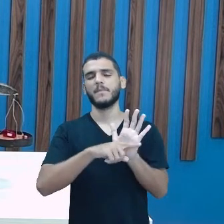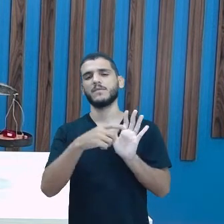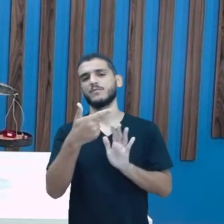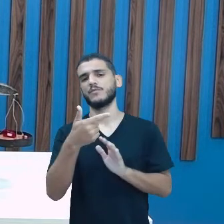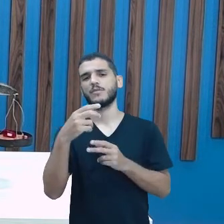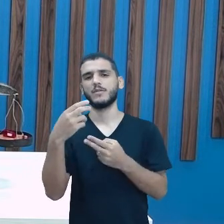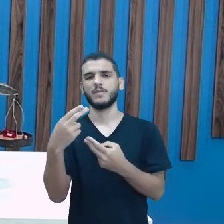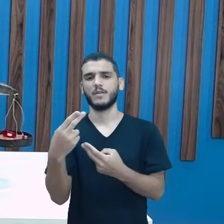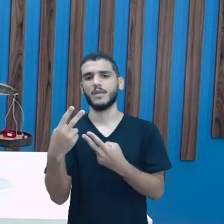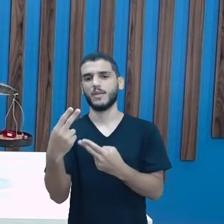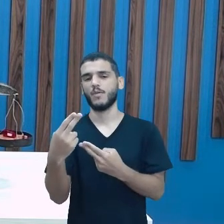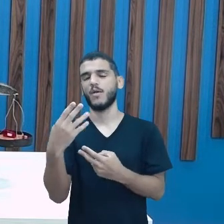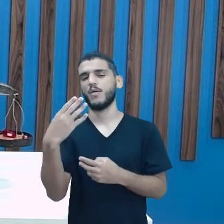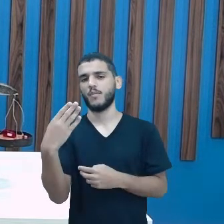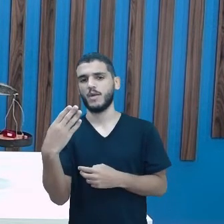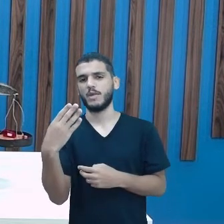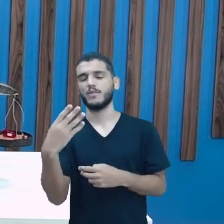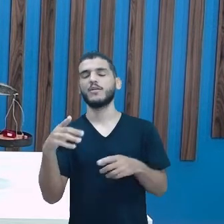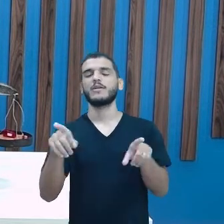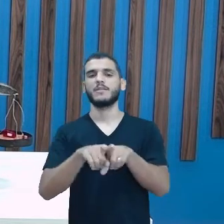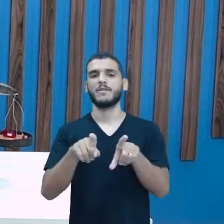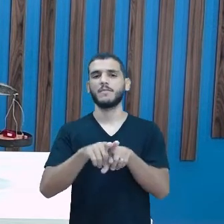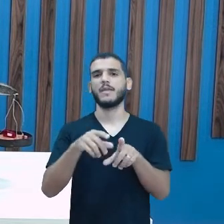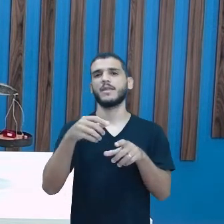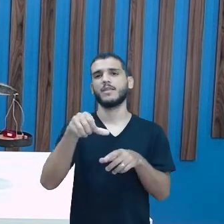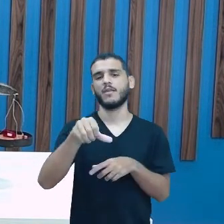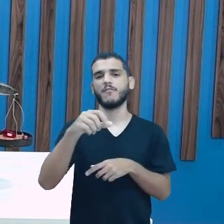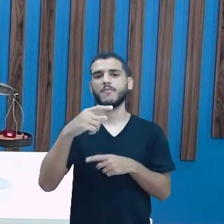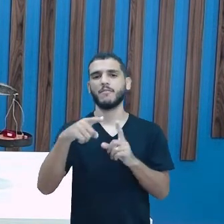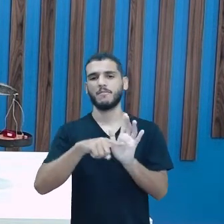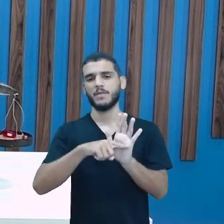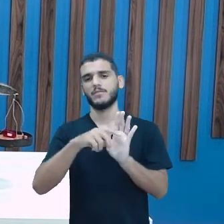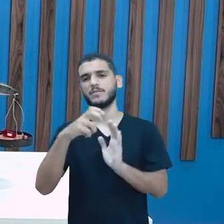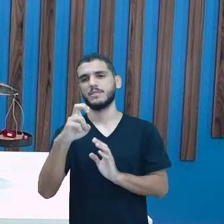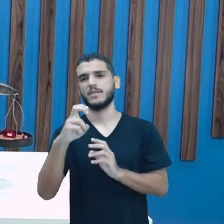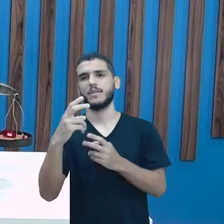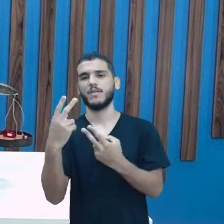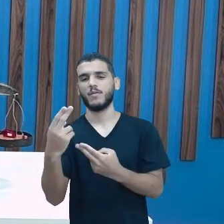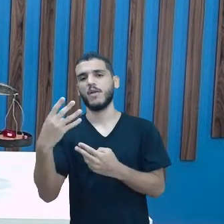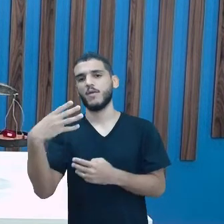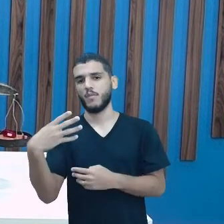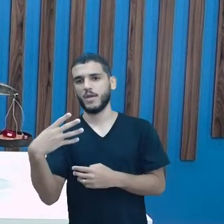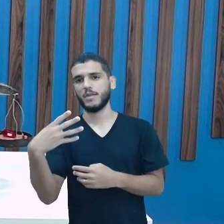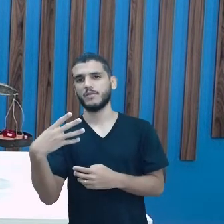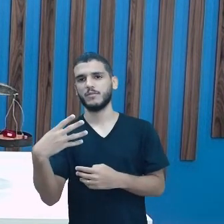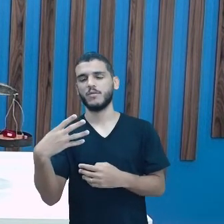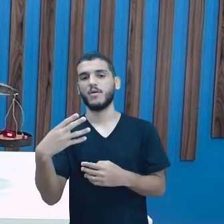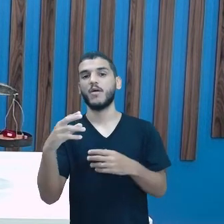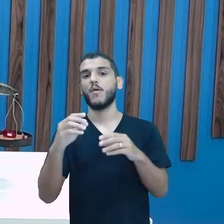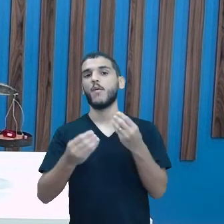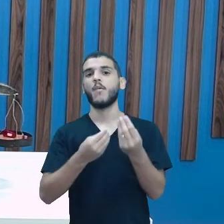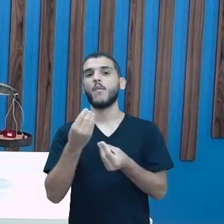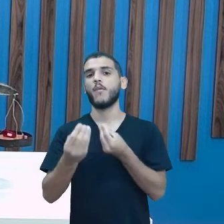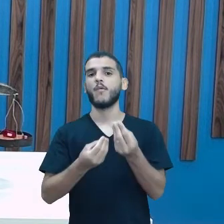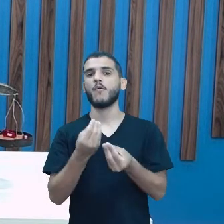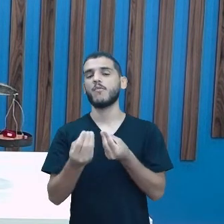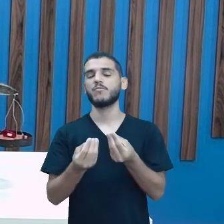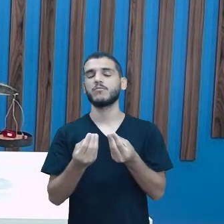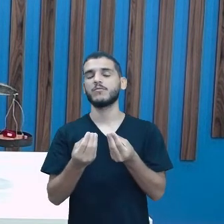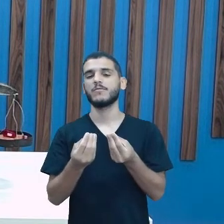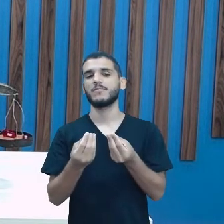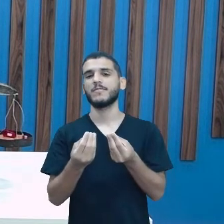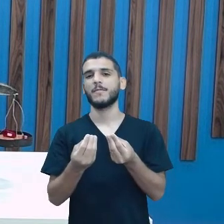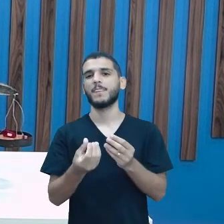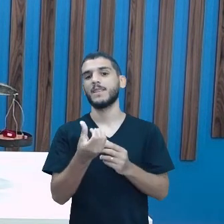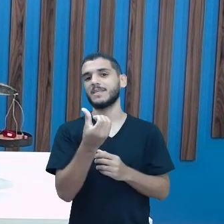4 e 9 menos 5 igual a 4, eu posso representar desta forma. 6 menos 2